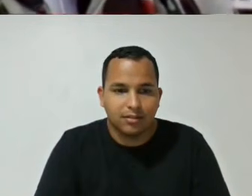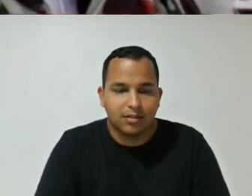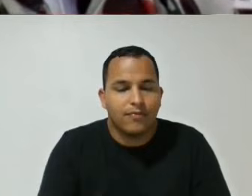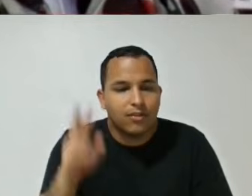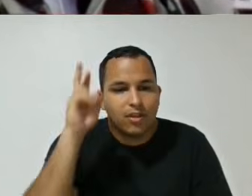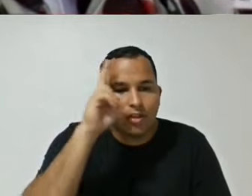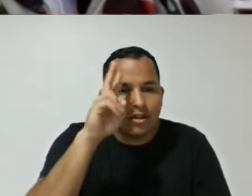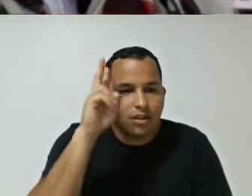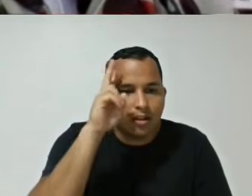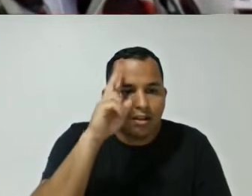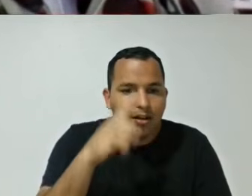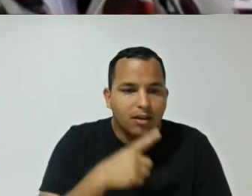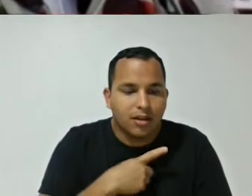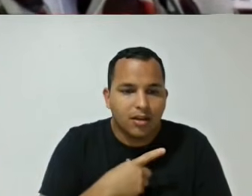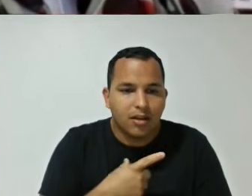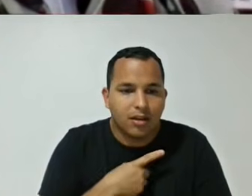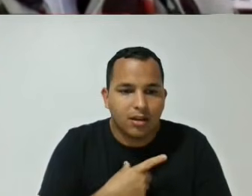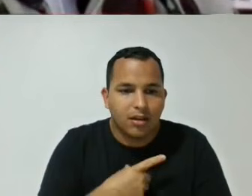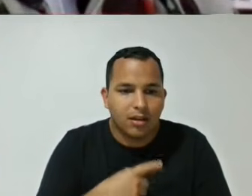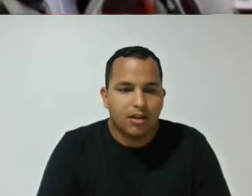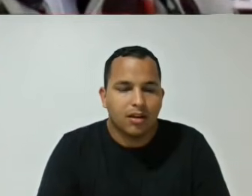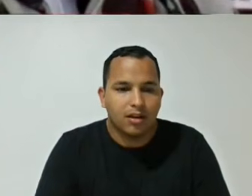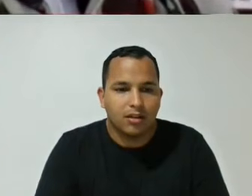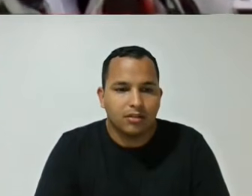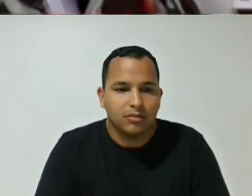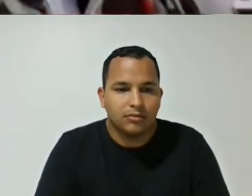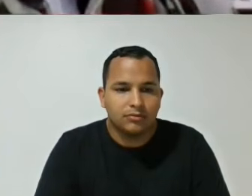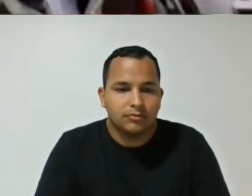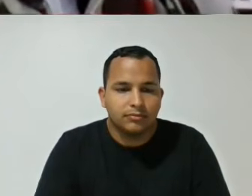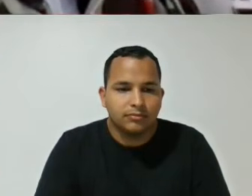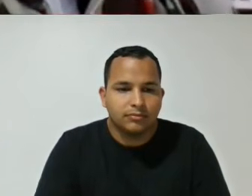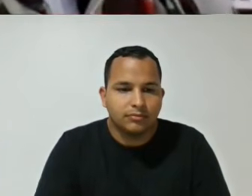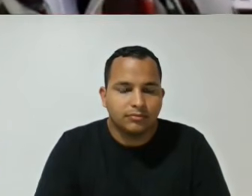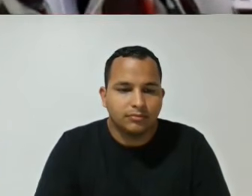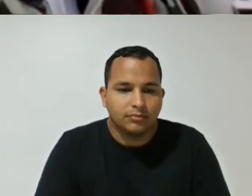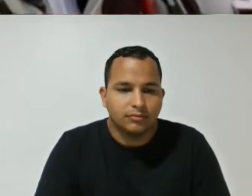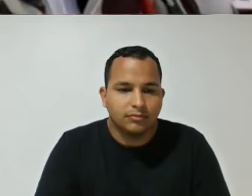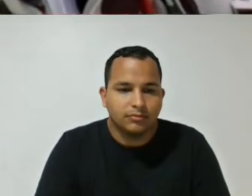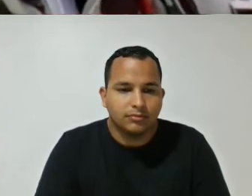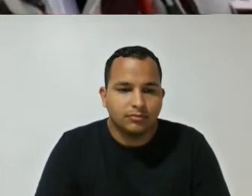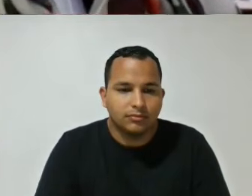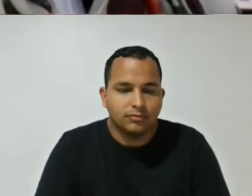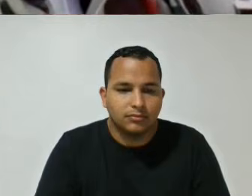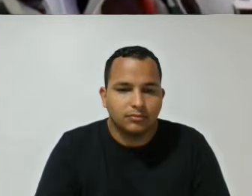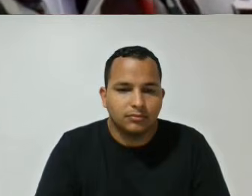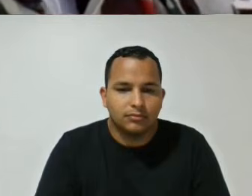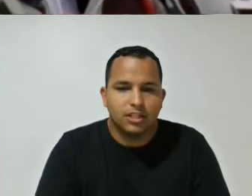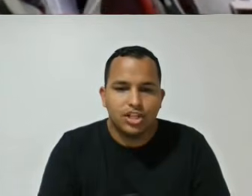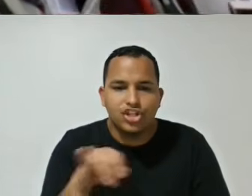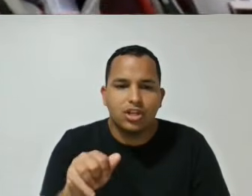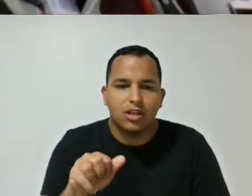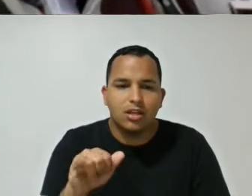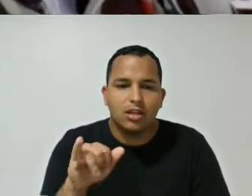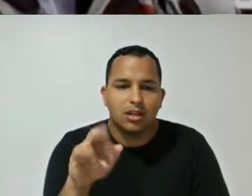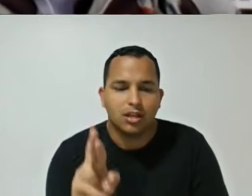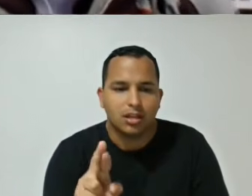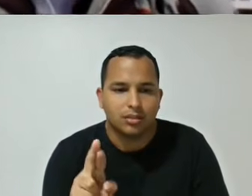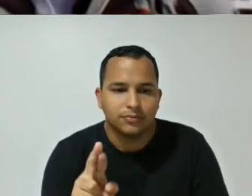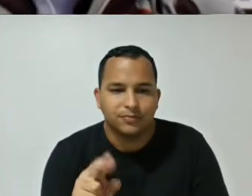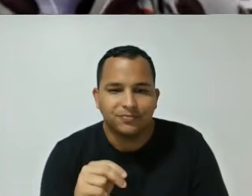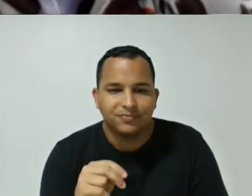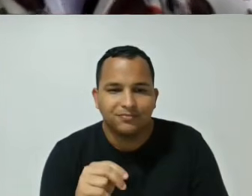bala, fanfarrão, outro em tava bom. Que delícia. Ô, Jair.